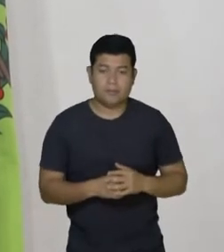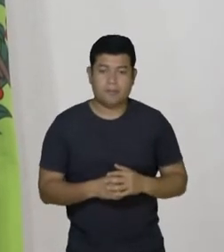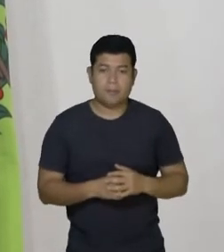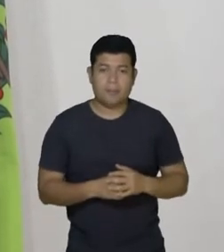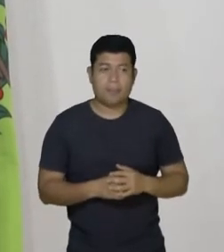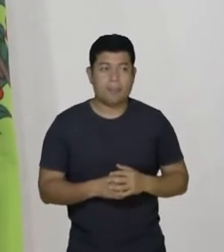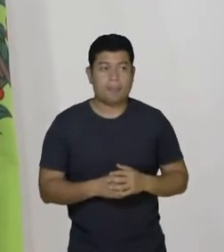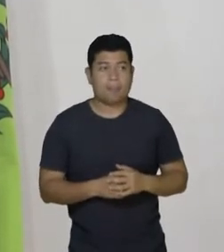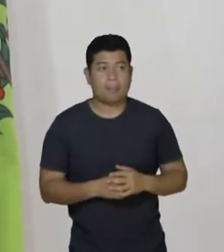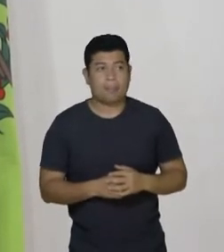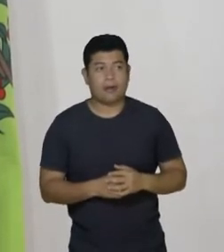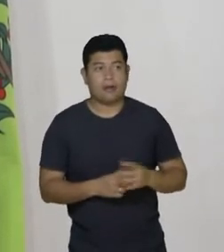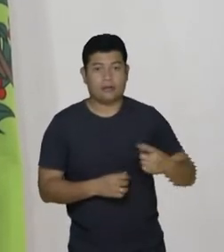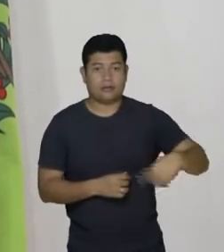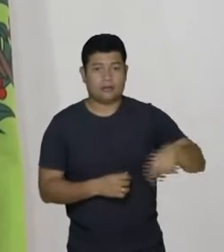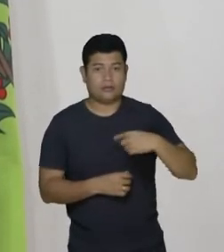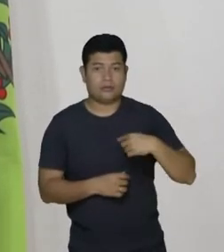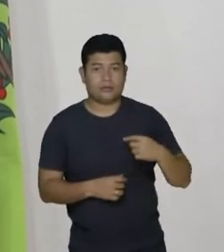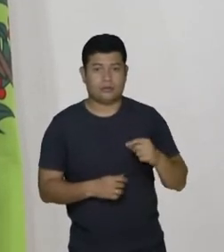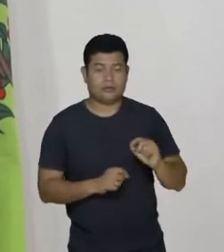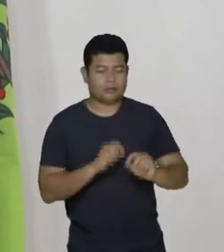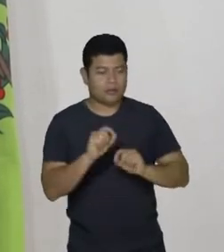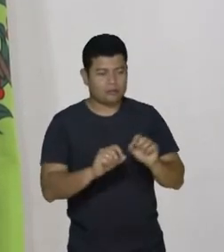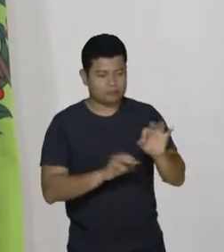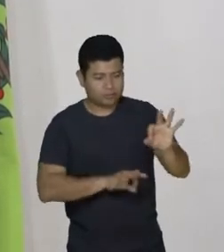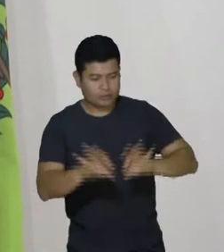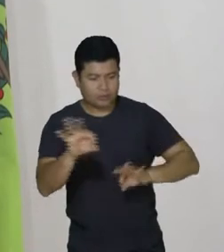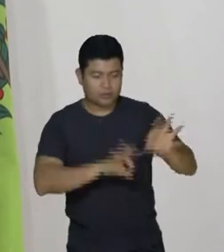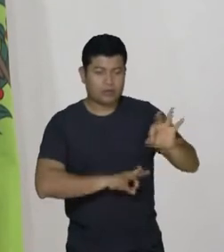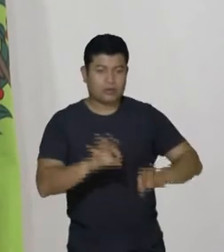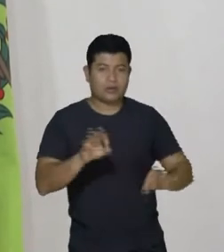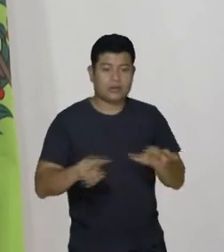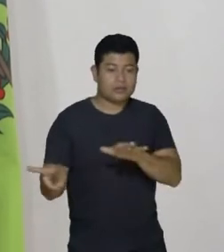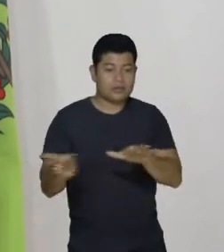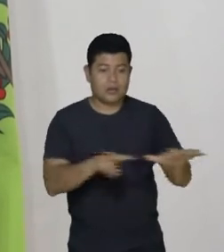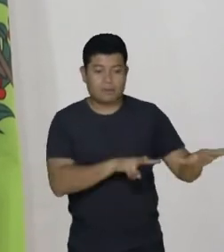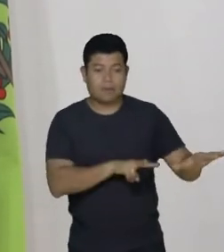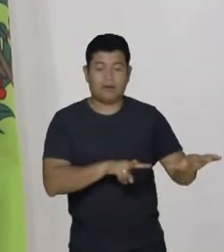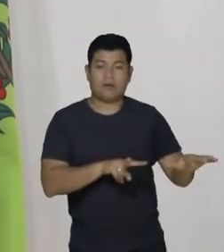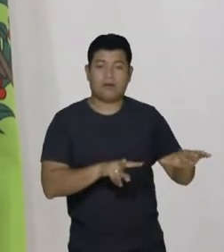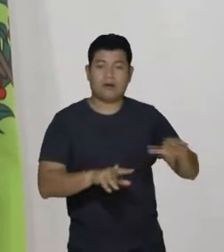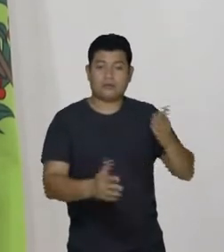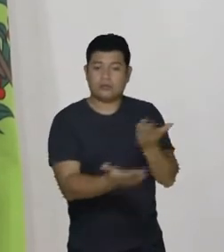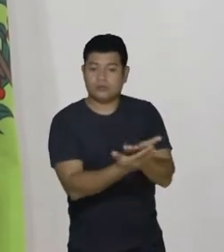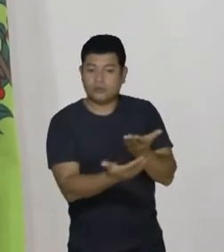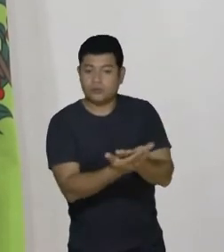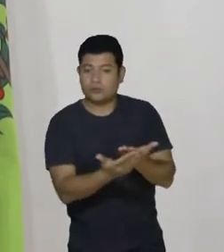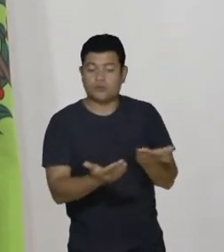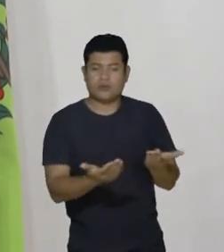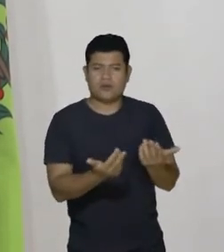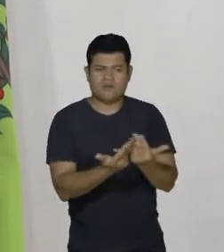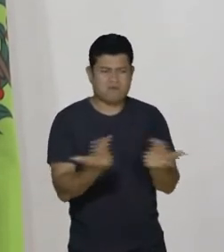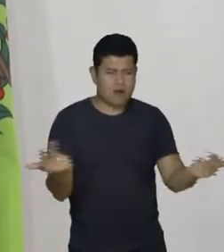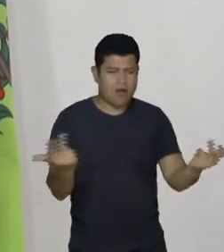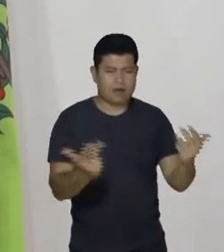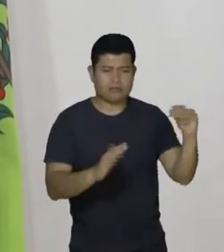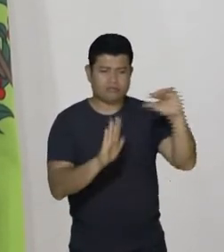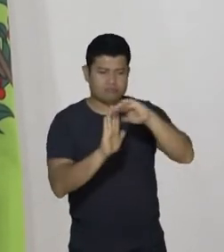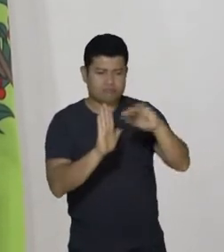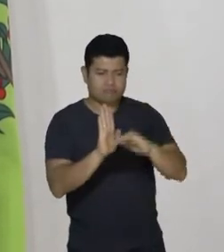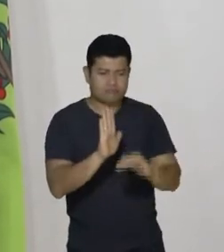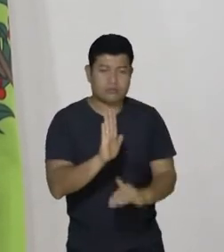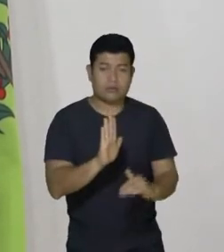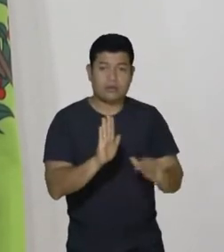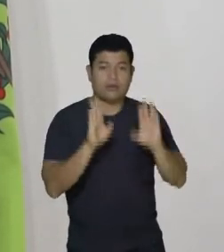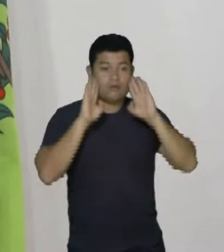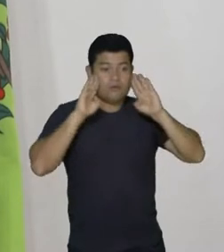E a gente montava as semanas acadêmicas, a gente tinha uma série de programações, deputada Ana, sempre